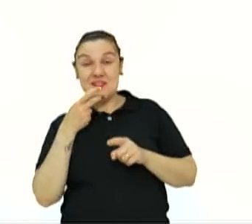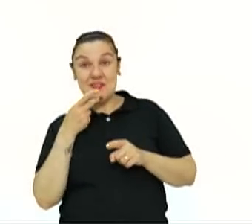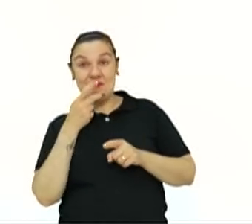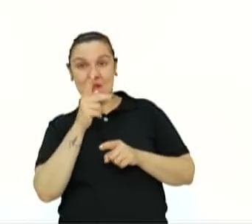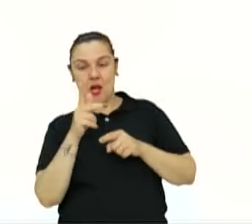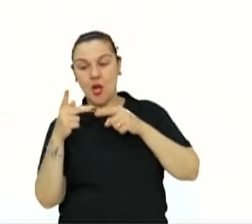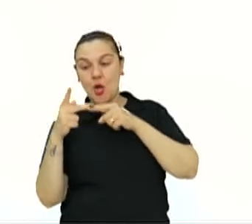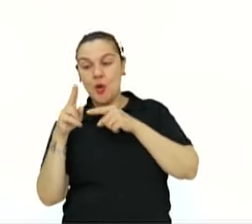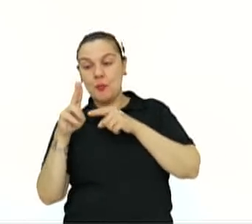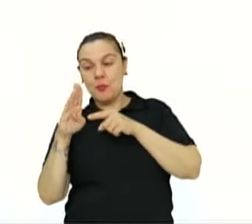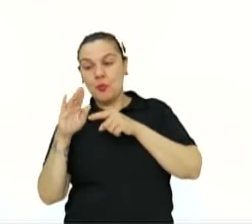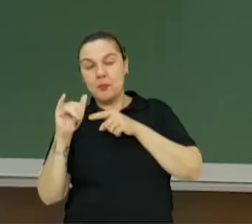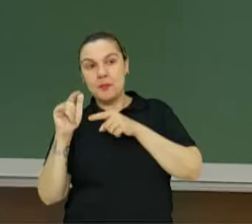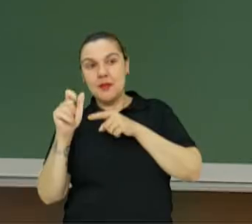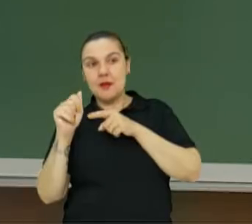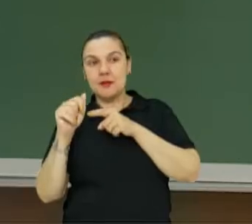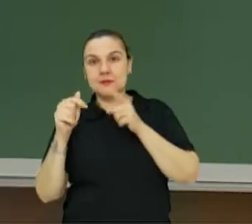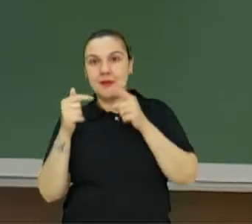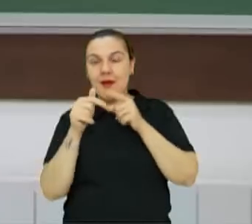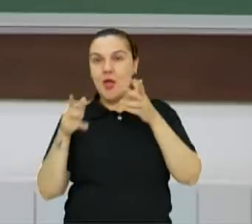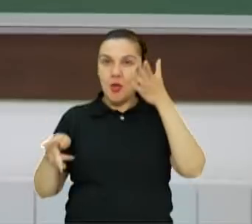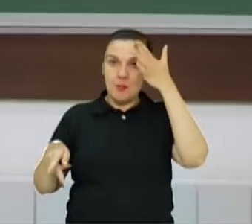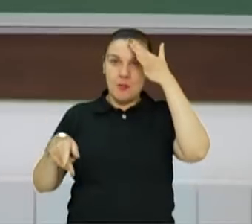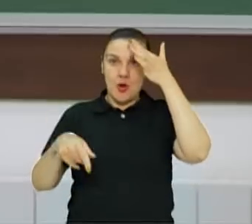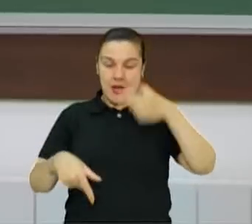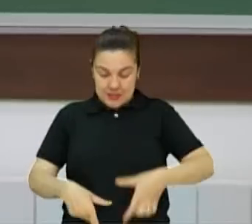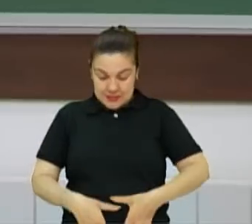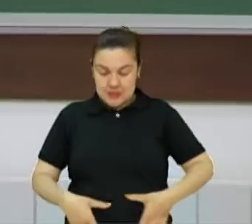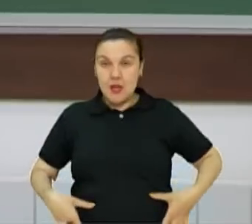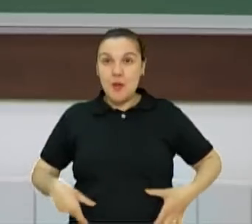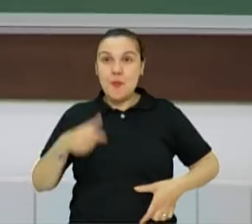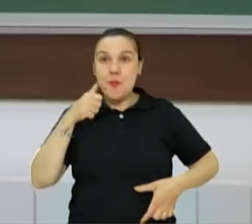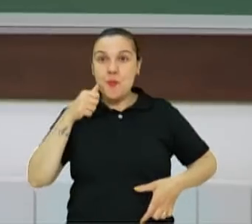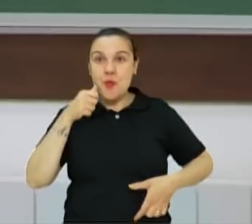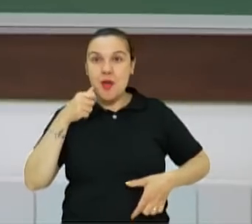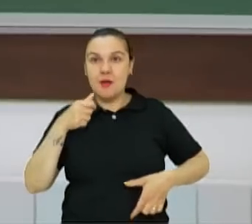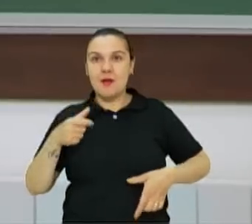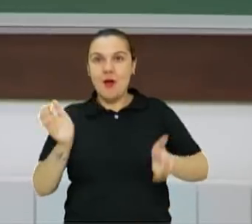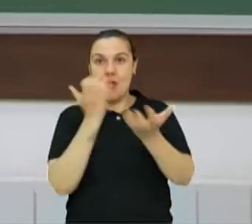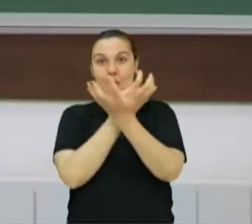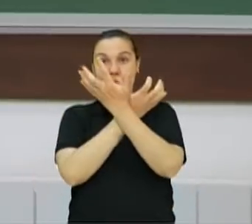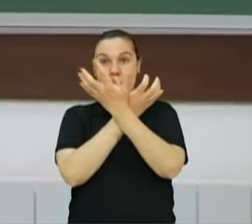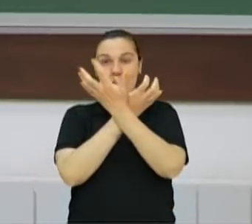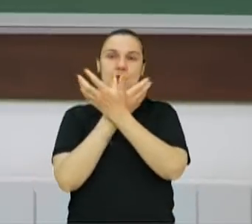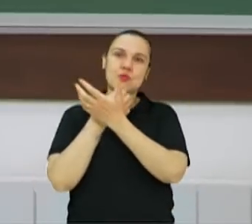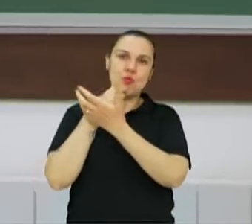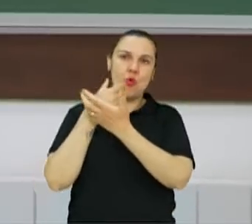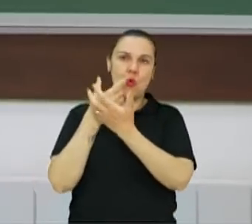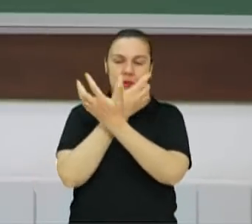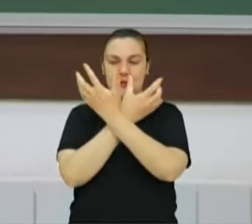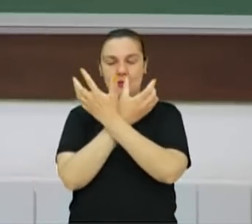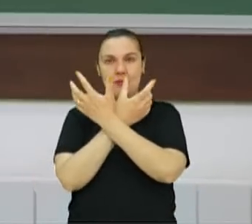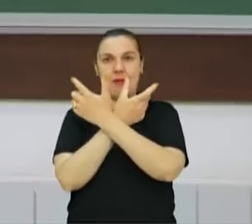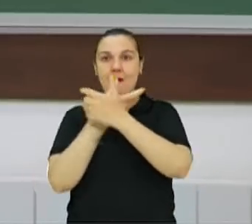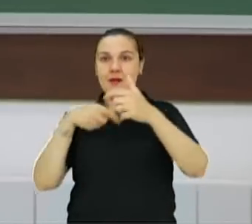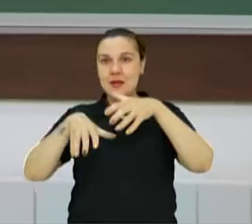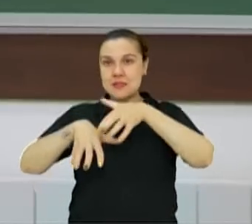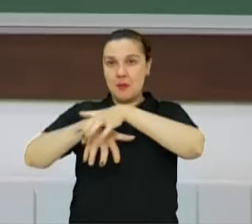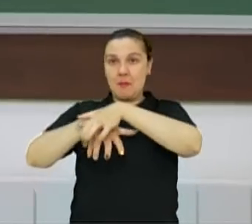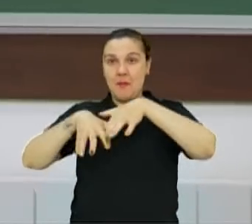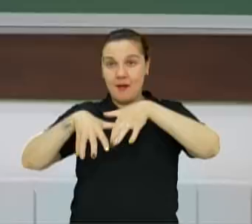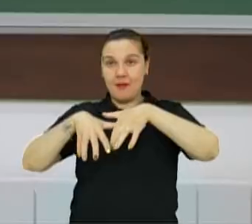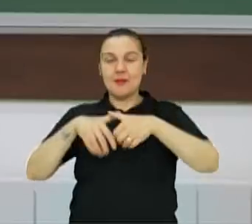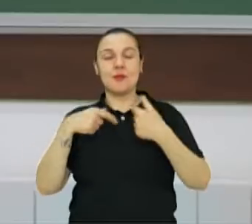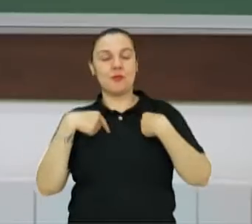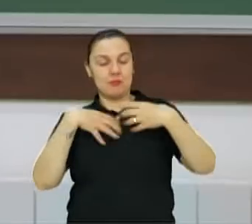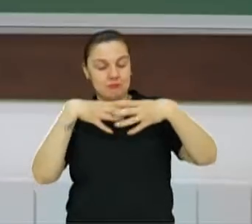pubiana, pubis é essa região, né, desse osso do quadril. Região pubiana é a região genital, certo? Então, onde tem